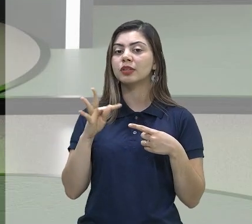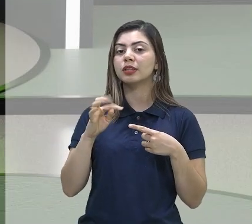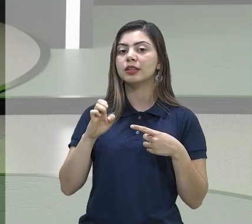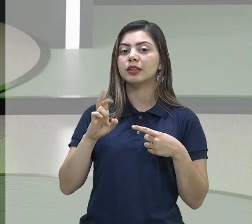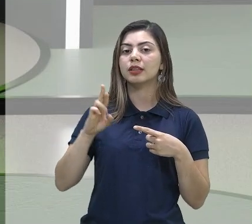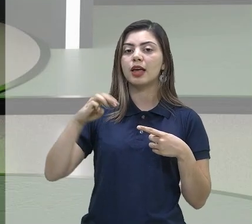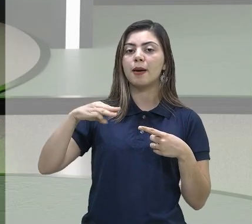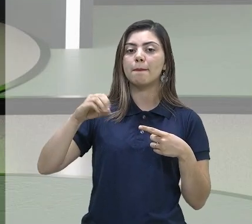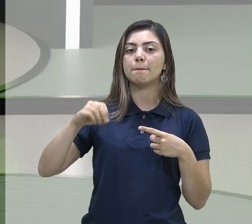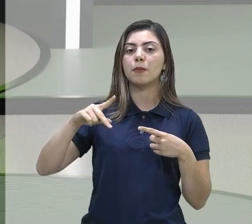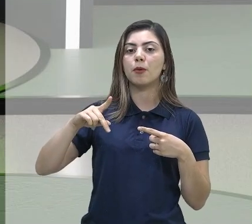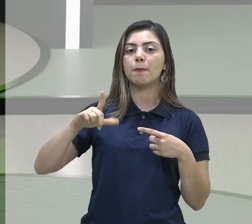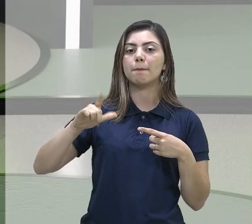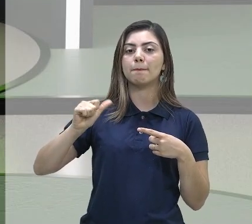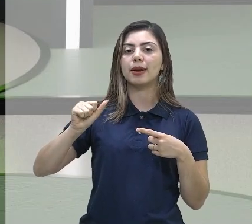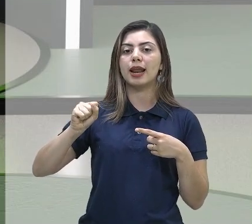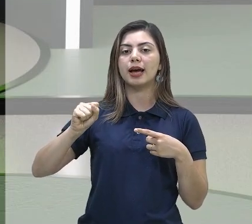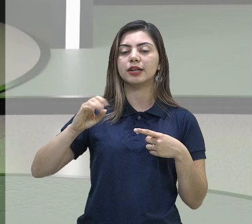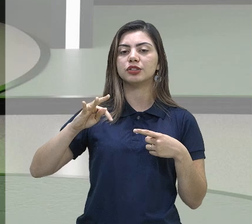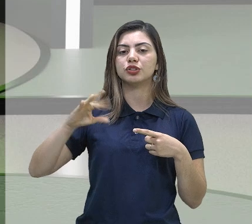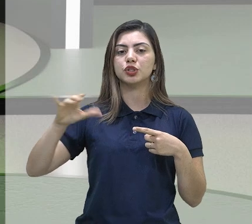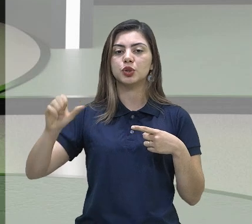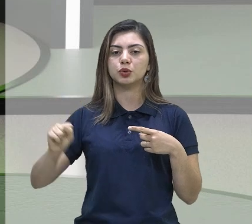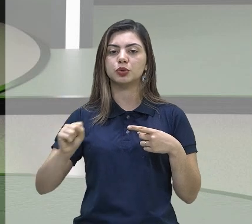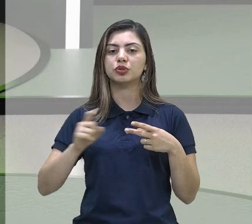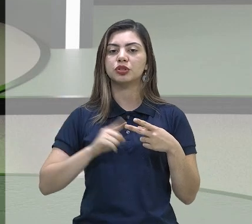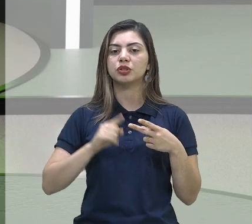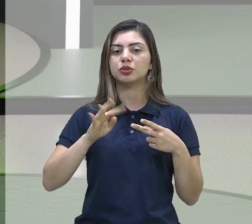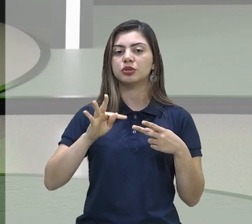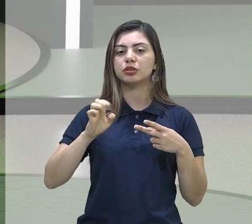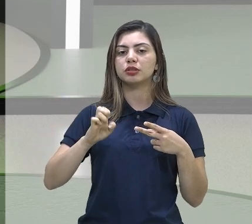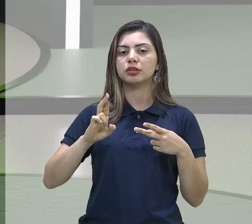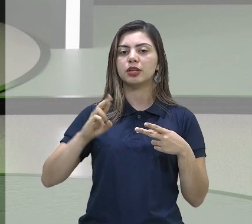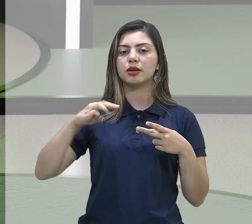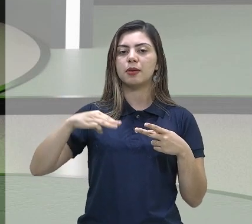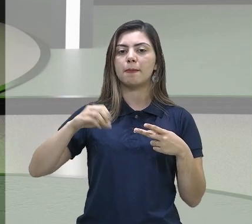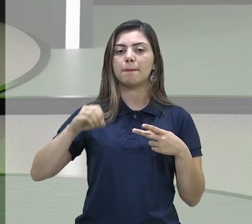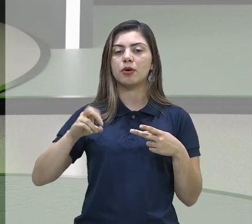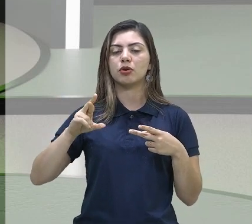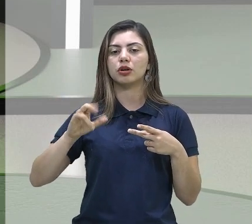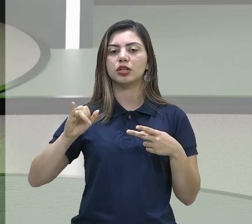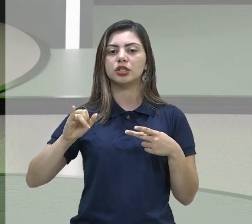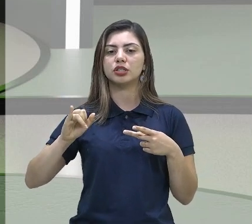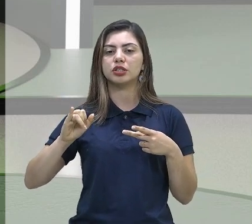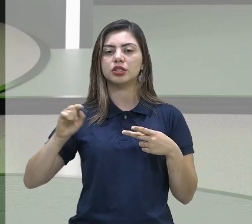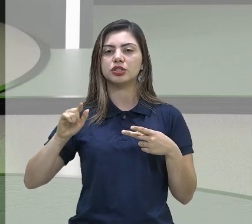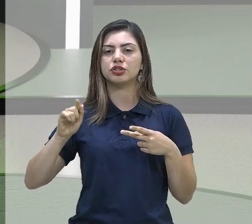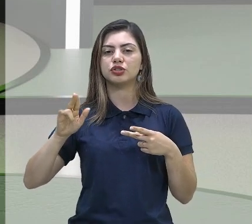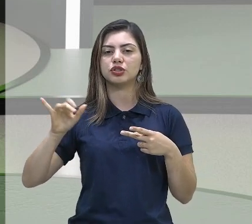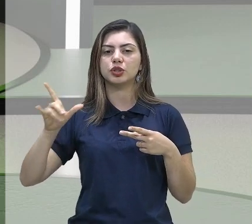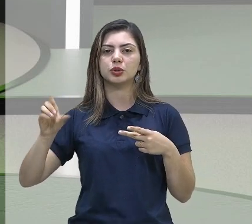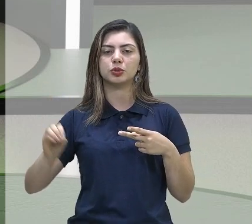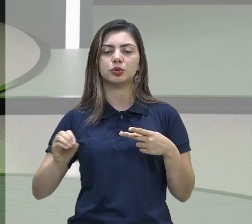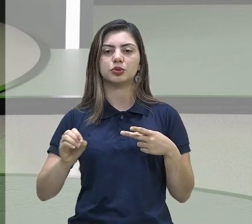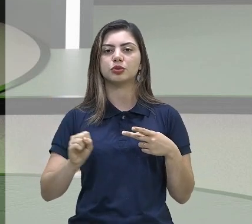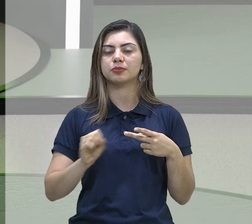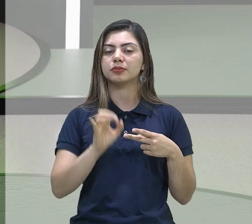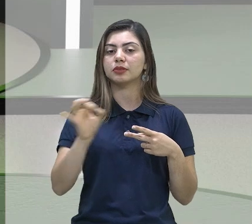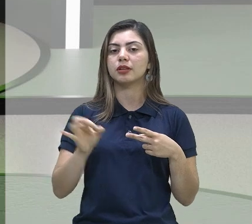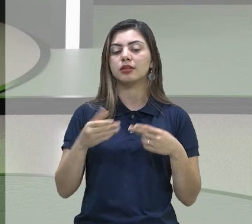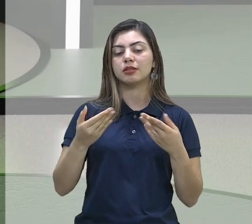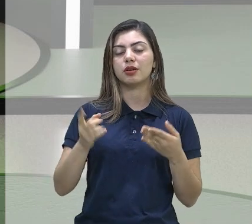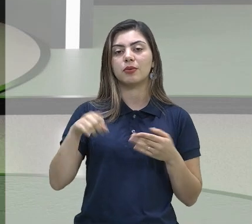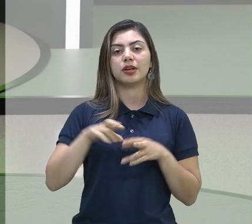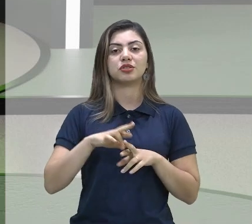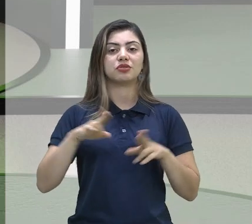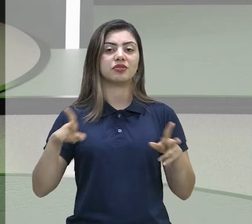os termoplásticos e os termorrígidos. Aí que começa a diferenciar um polímero do